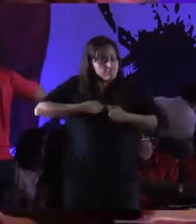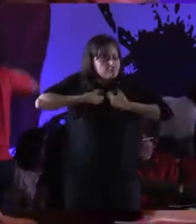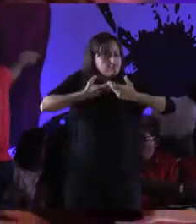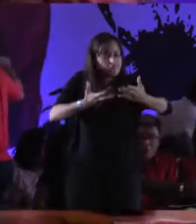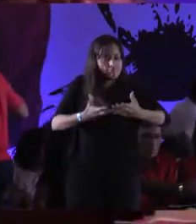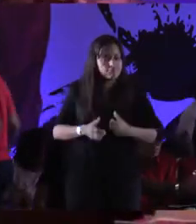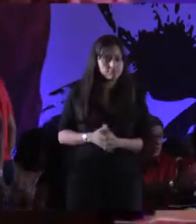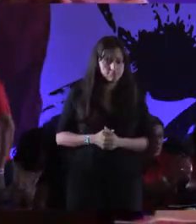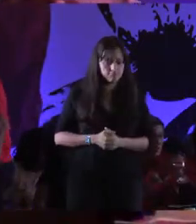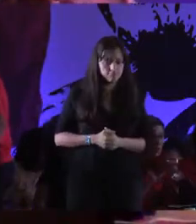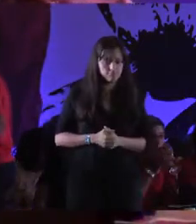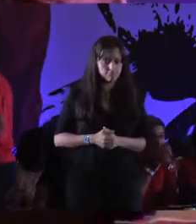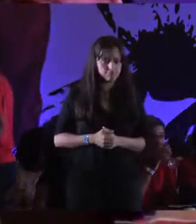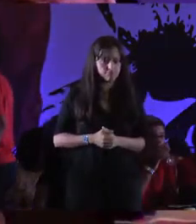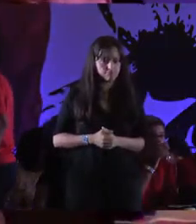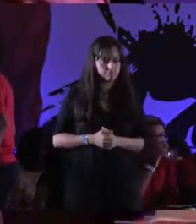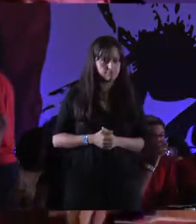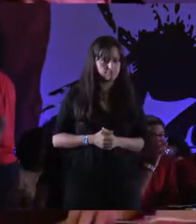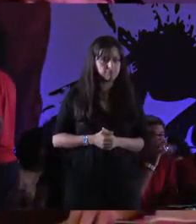têm esse ódio de nós?